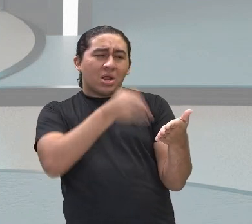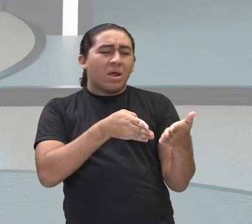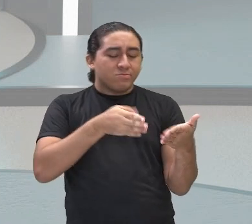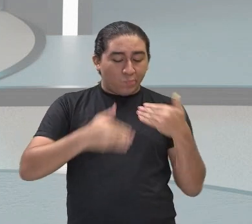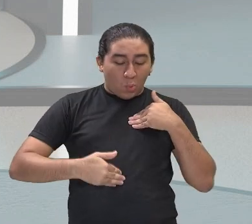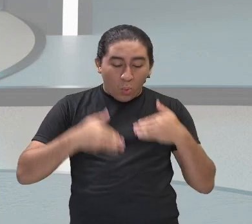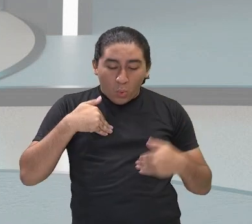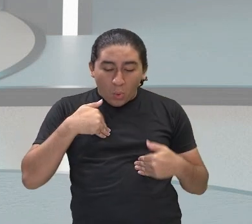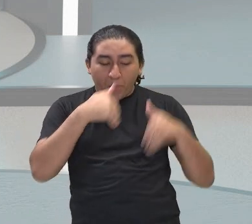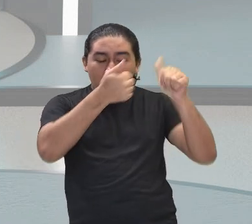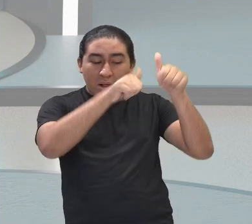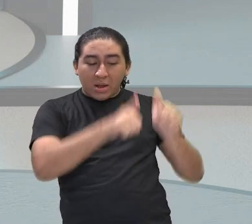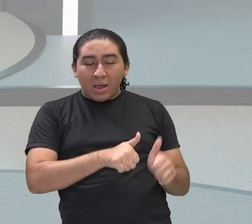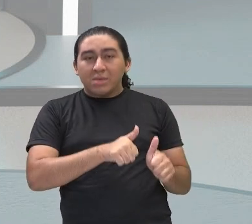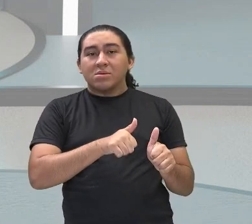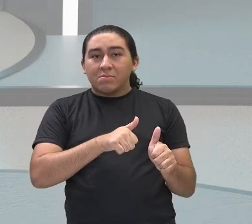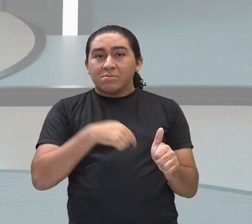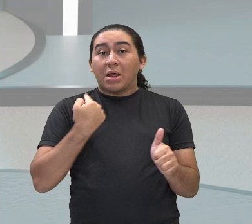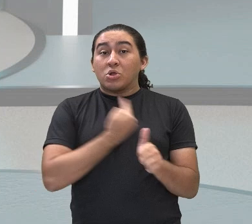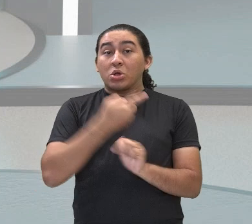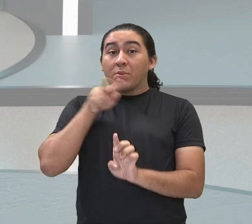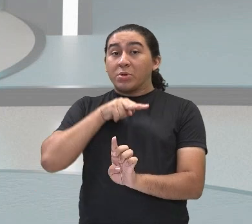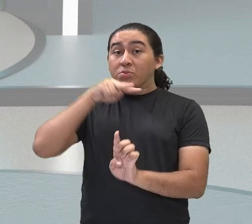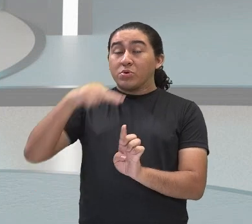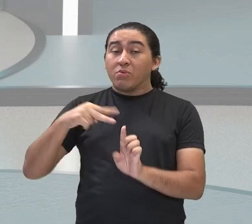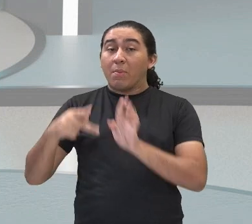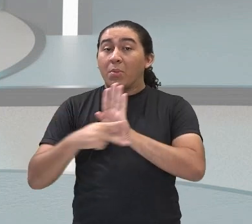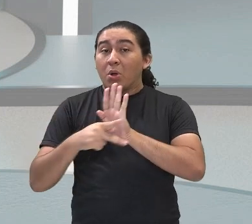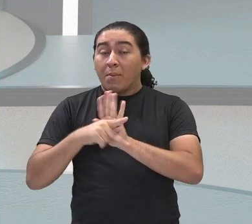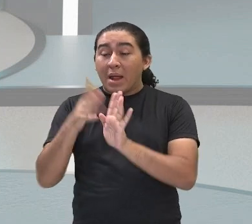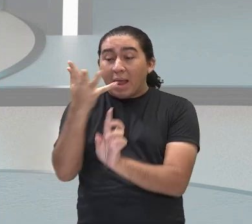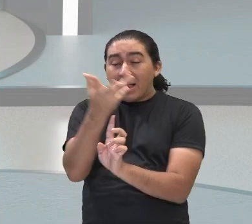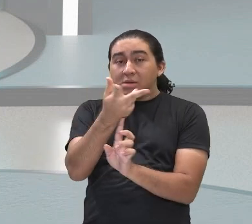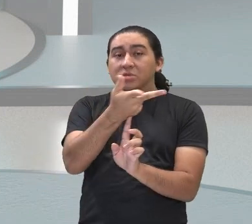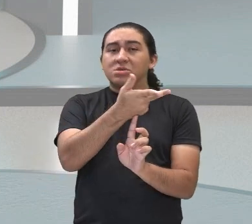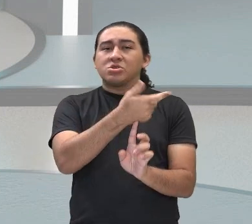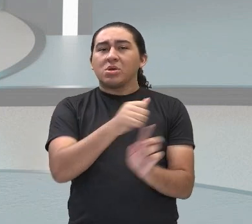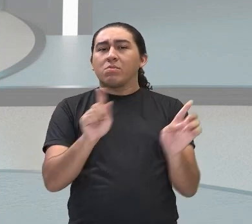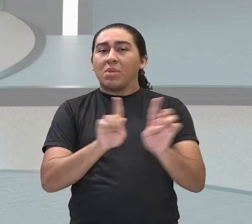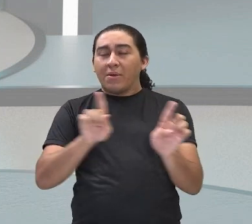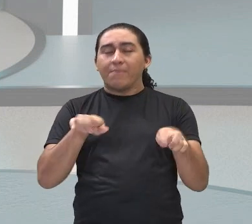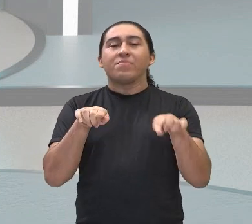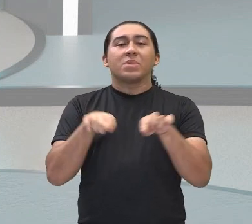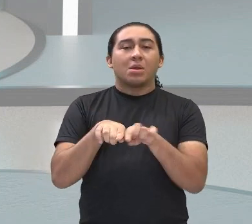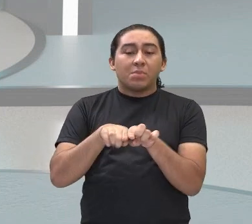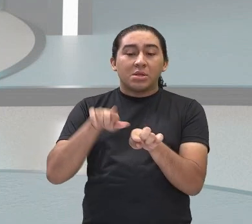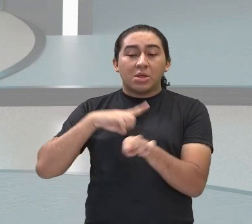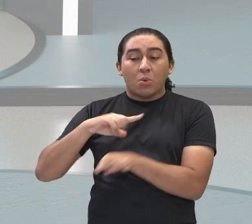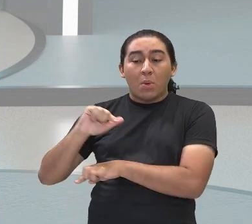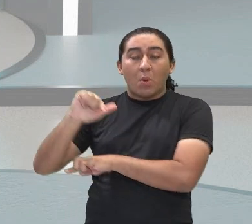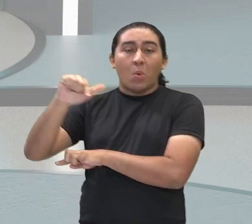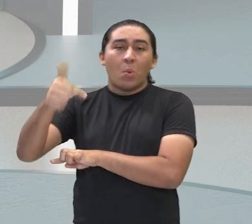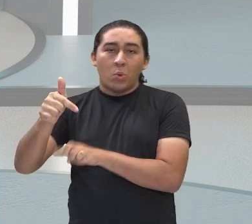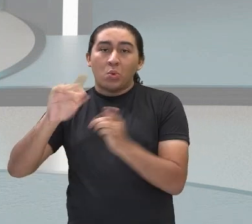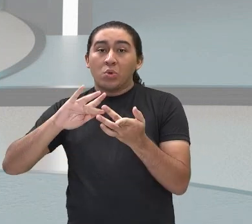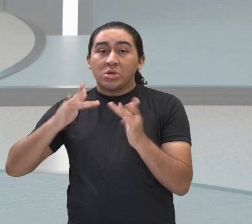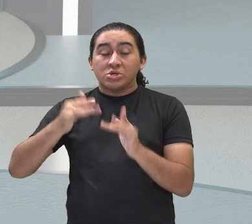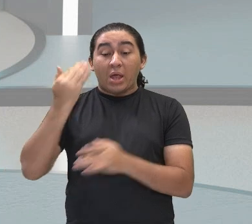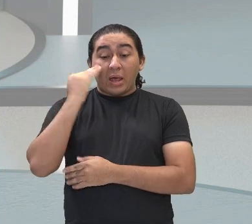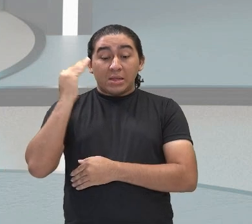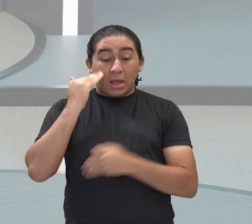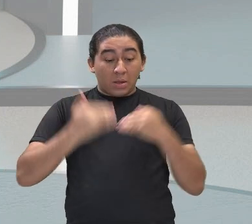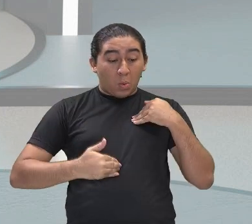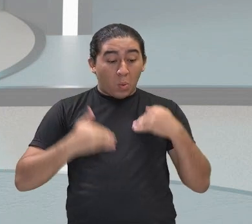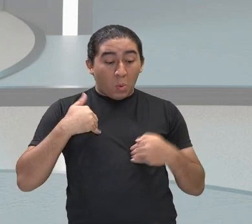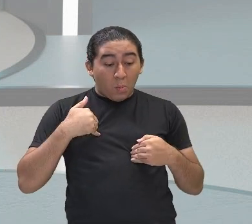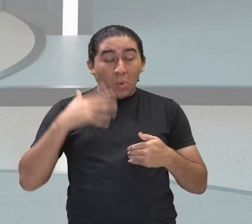corpo, assim, para a nossa perspectiva artística, mas também a compreensão desse corpo dentro